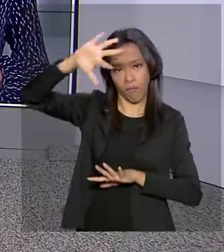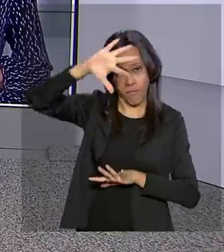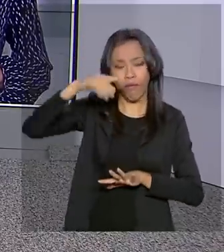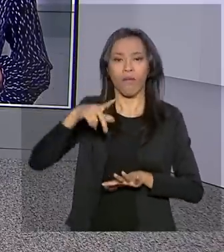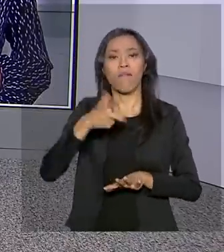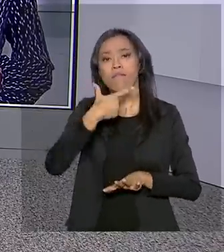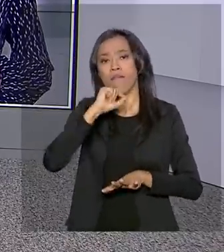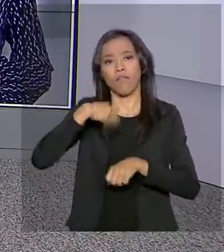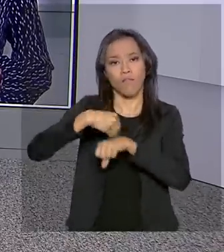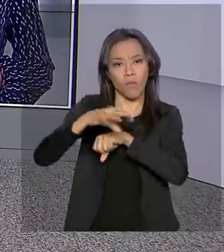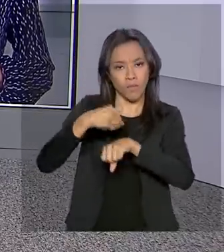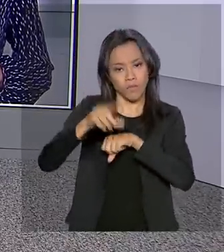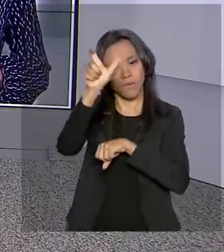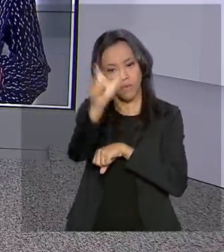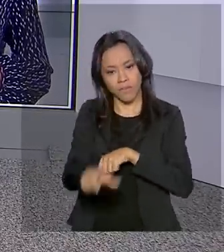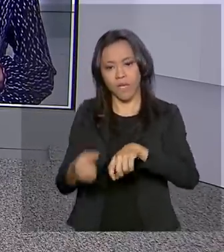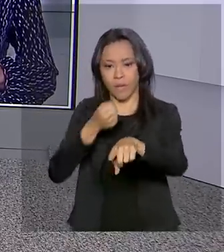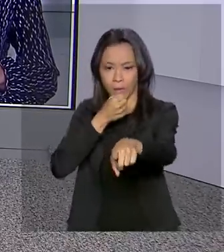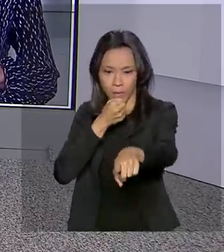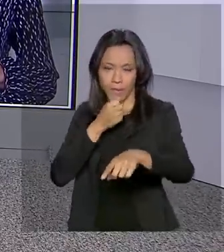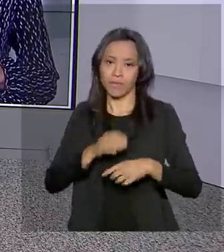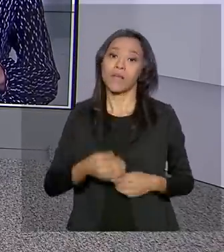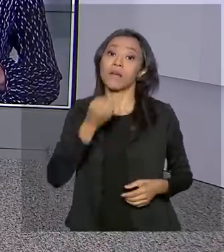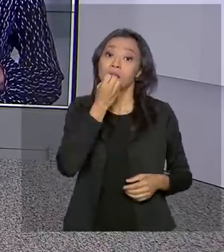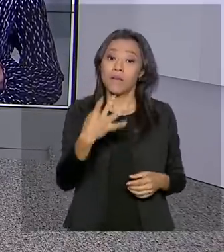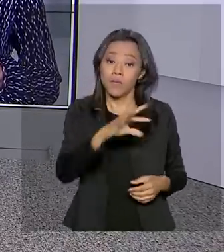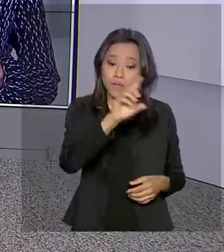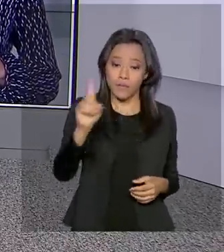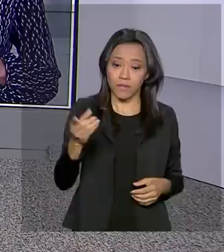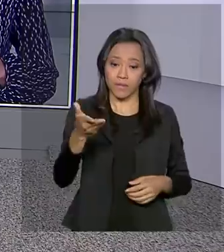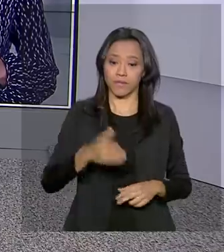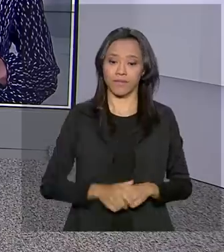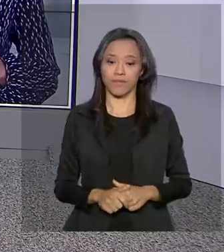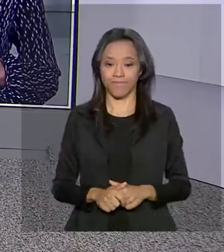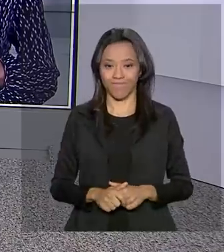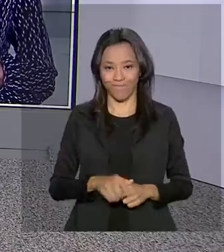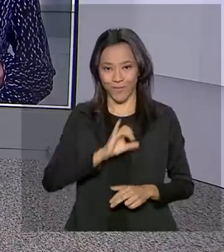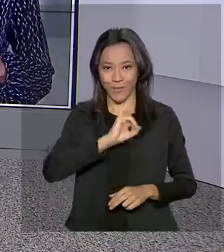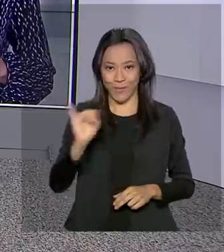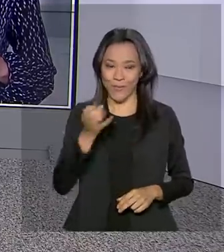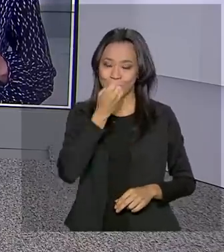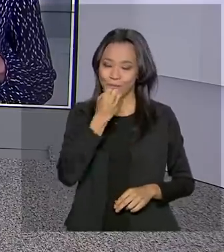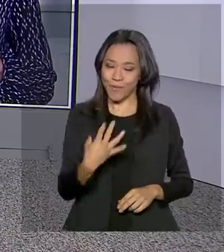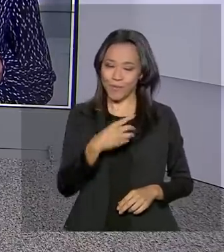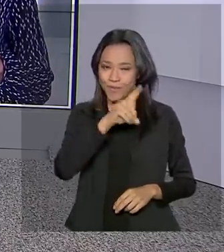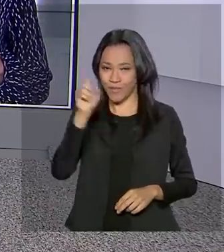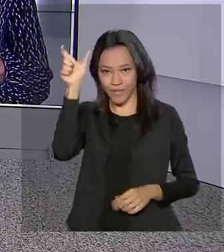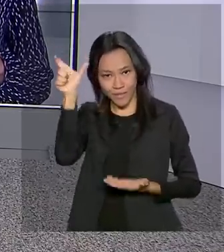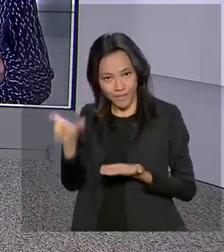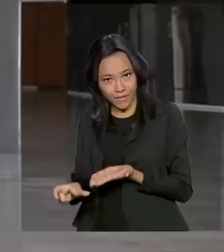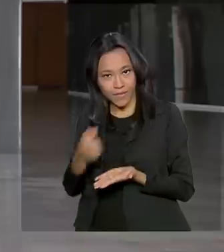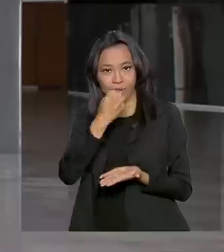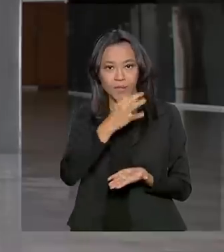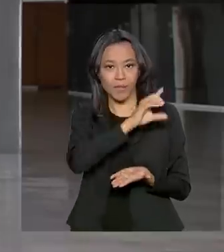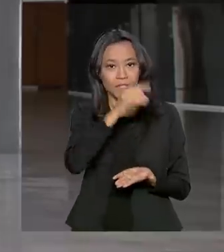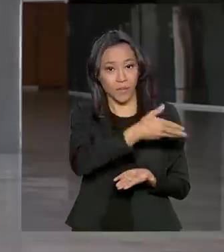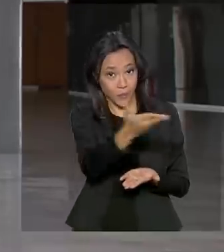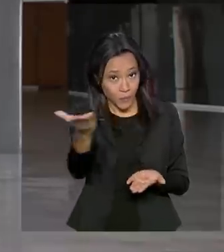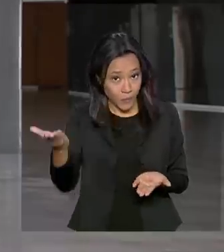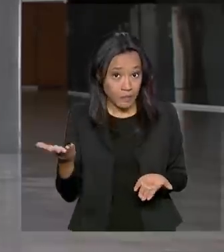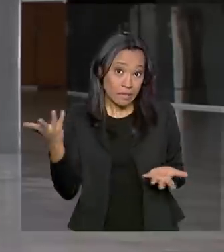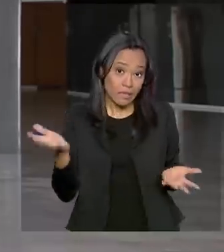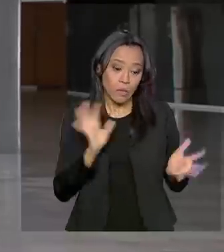detalhes ao vivo é a repórter danielle popov bom dia daniele oi maria bom dia para você bom dia a todos olha a